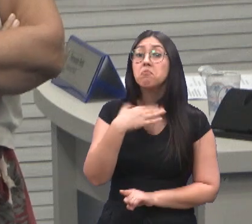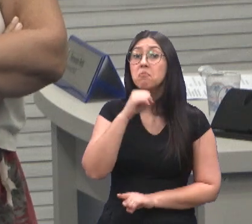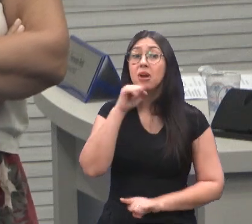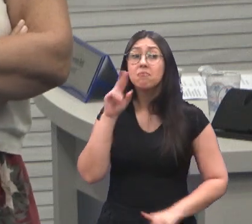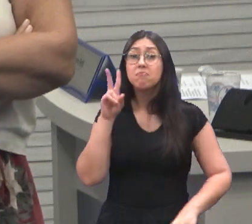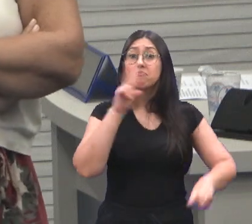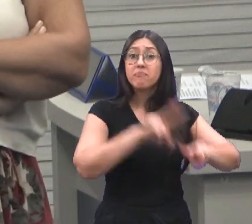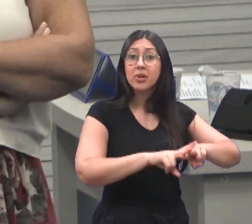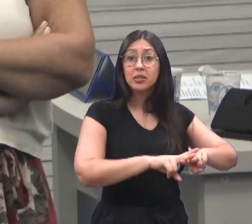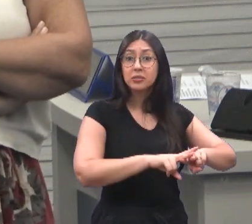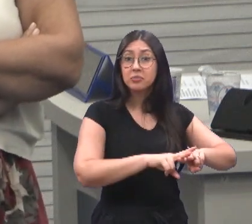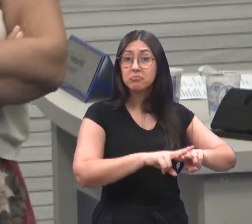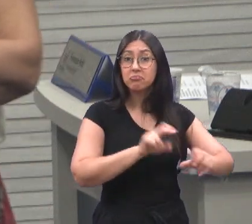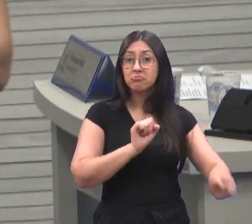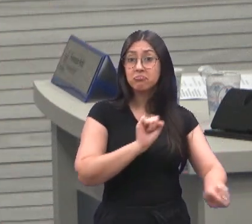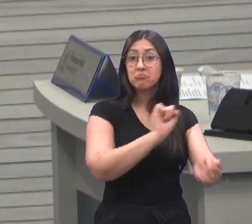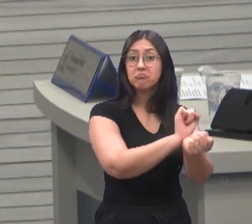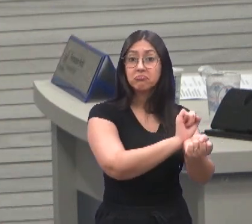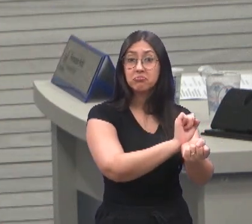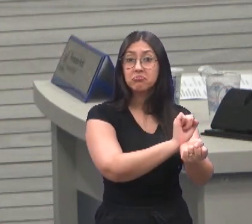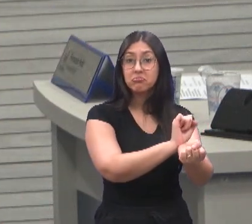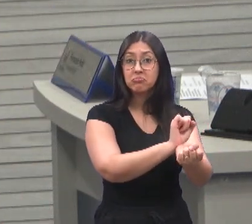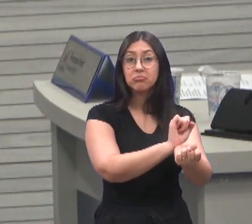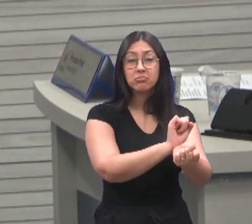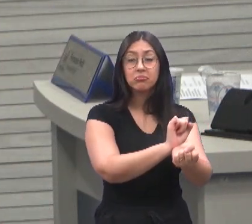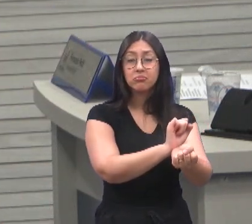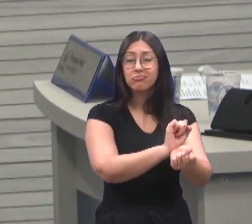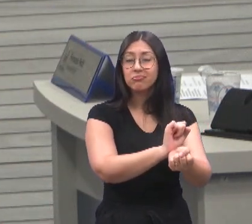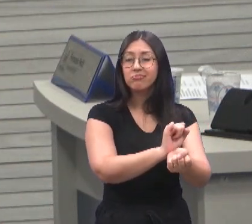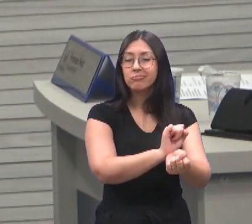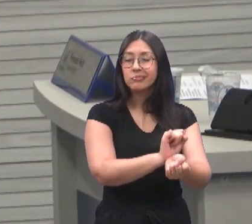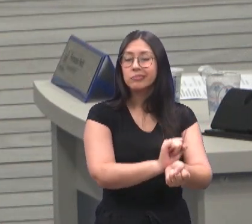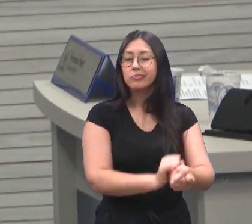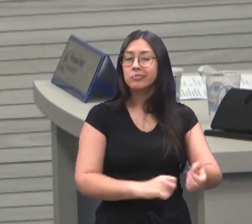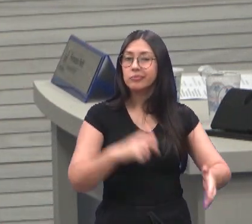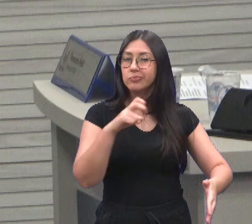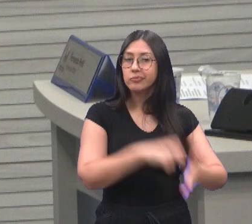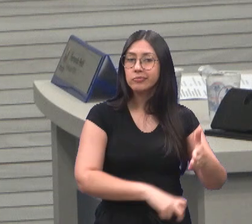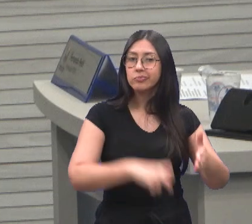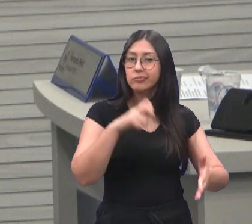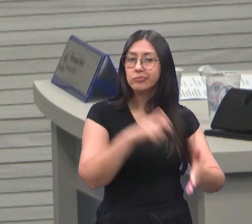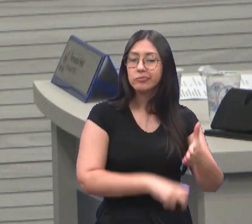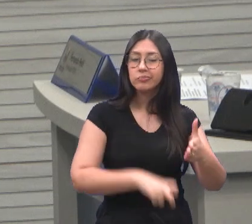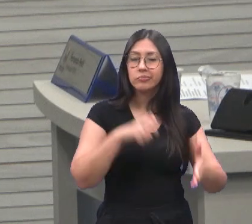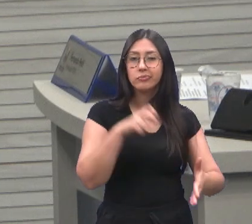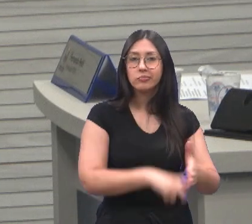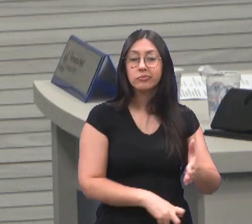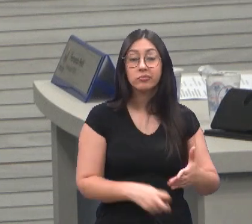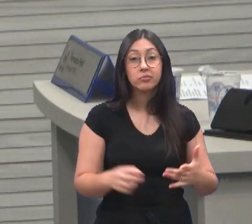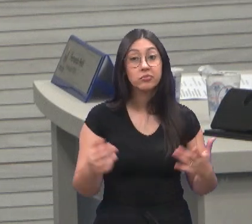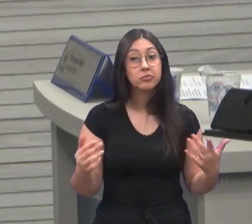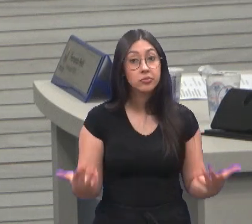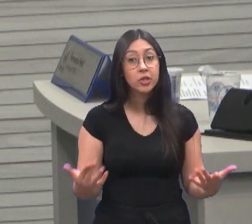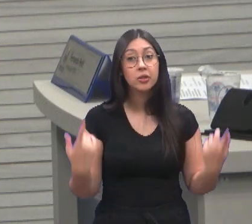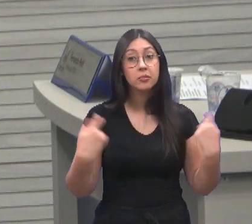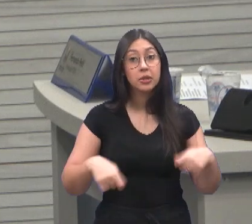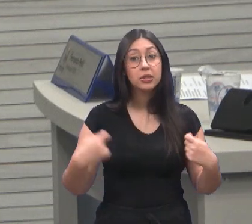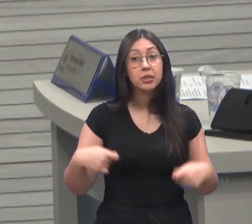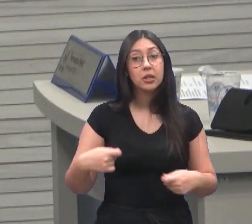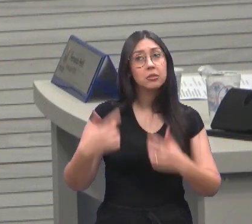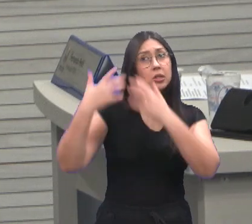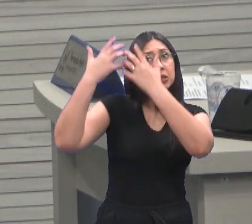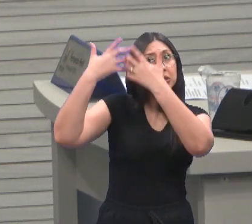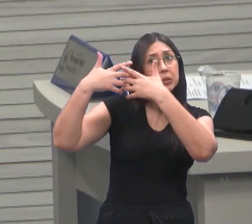a justiça, para a cadeia e para as punições que a justiça lhe impõe. Então, vamos pensar bastante